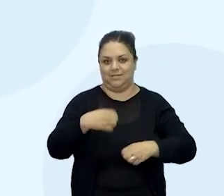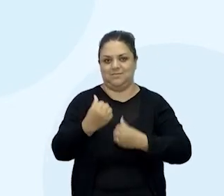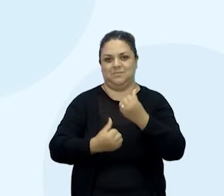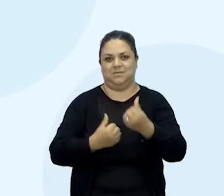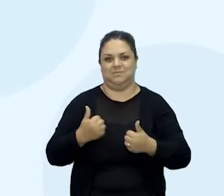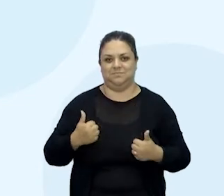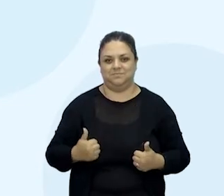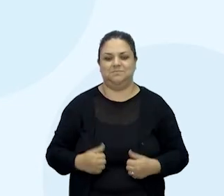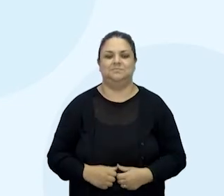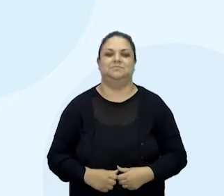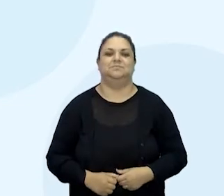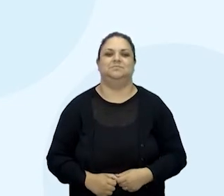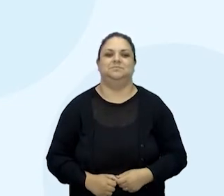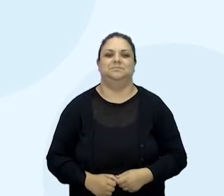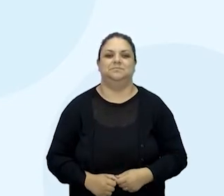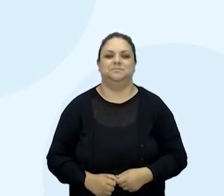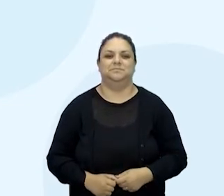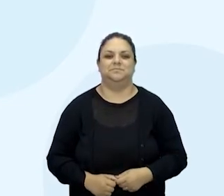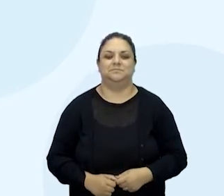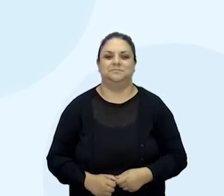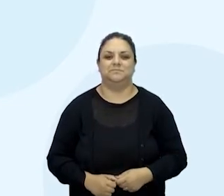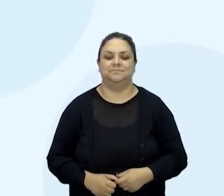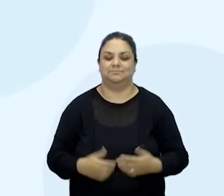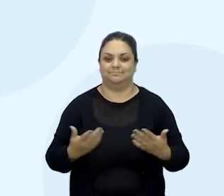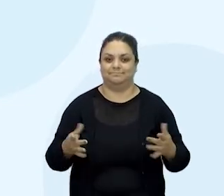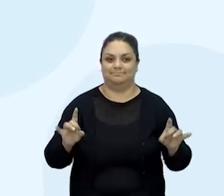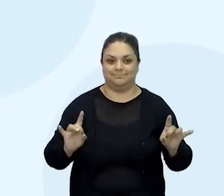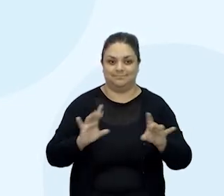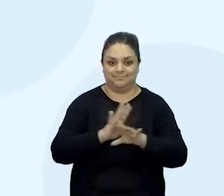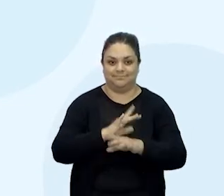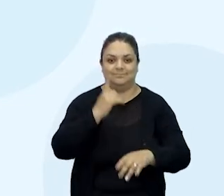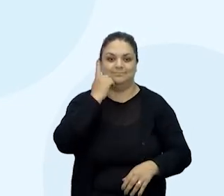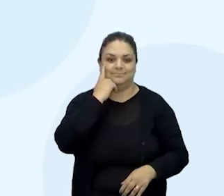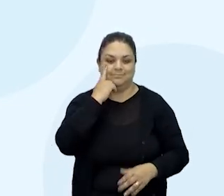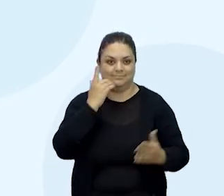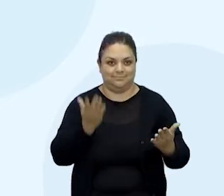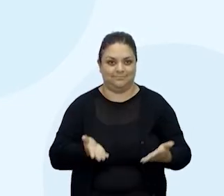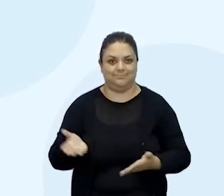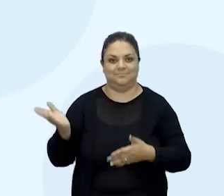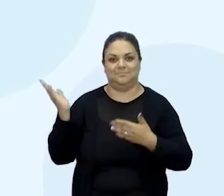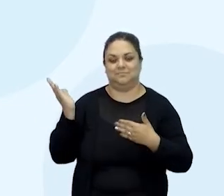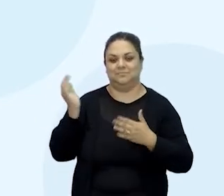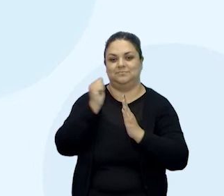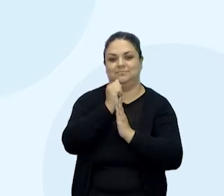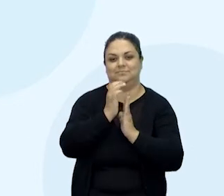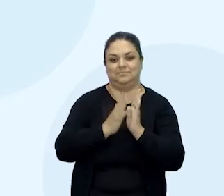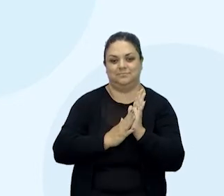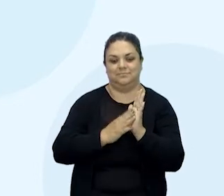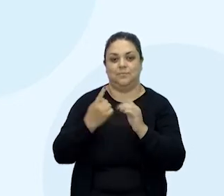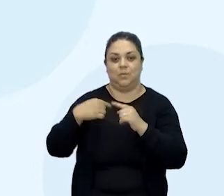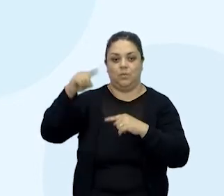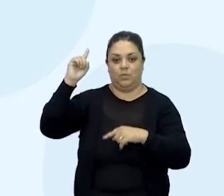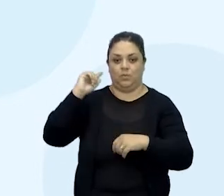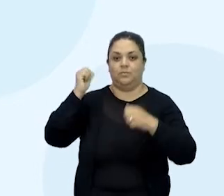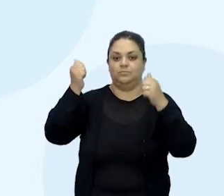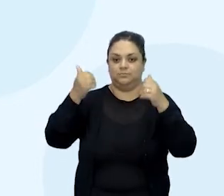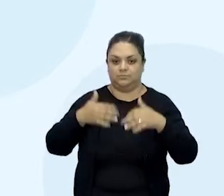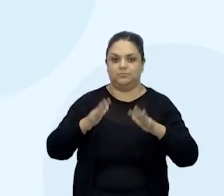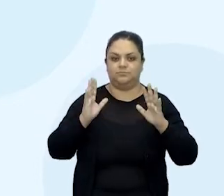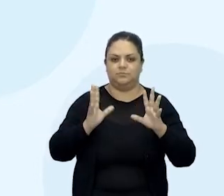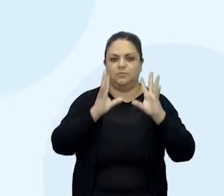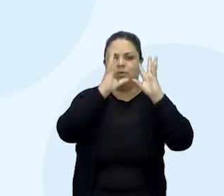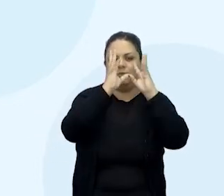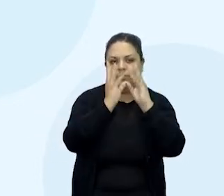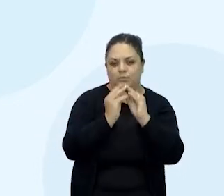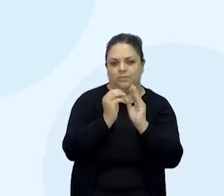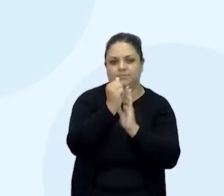Tá ok? Então, feito isso, vamos lá. Então, já falei que no nosso último encontro, a gente fez uma retomada da